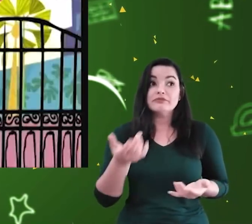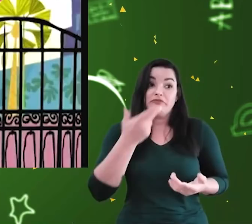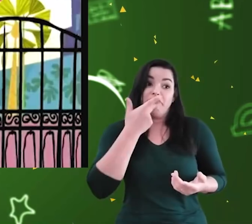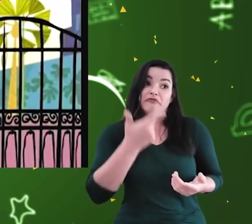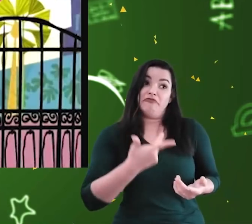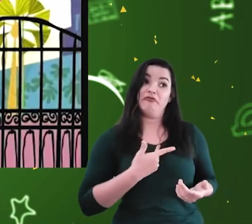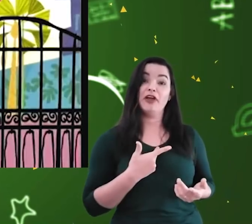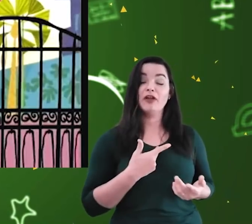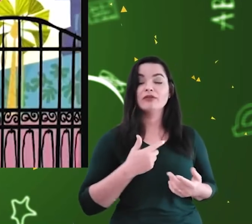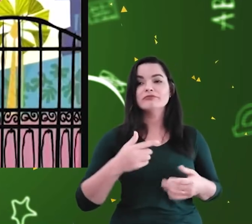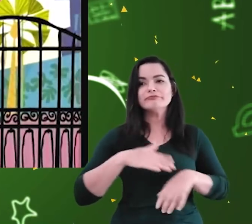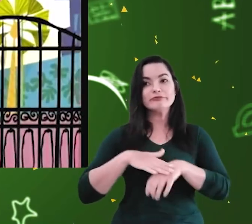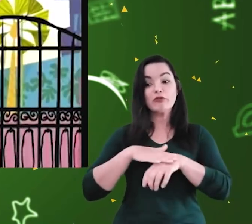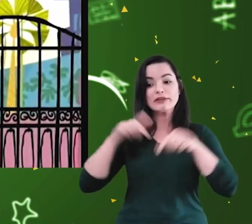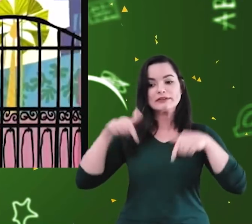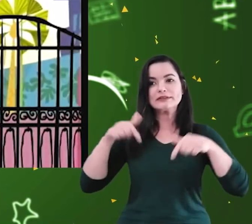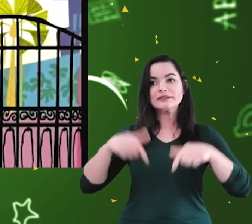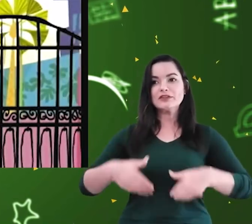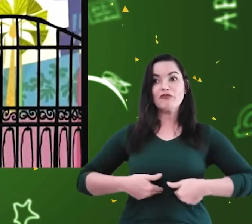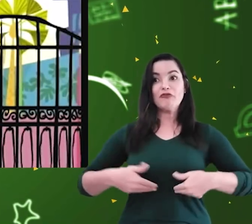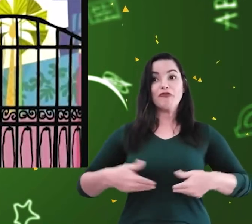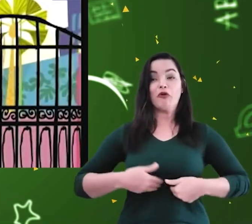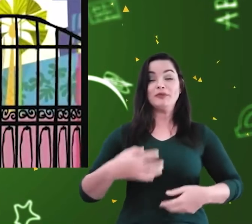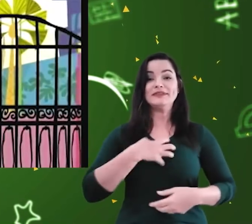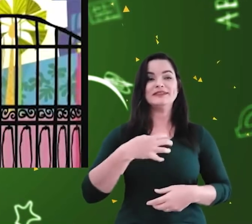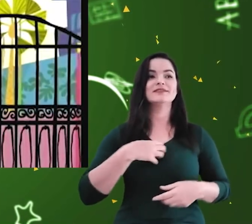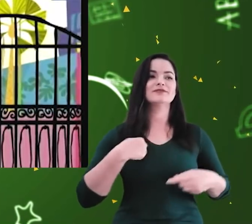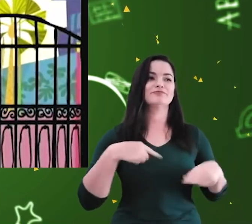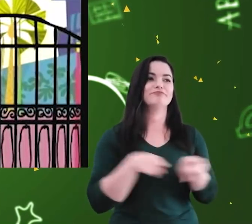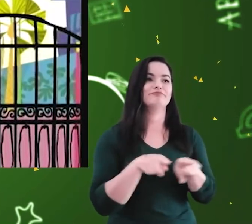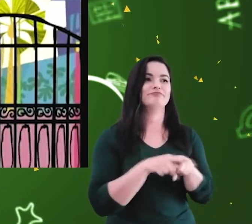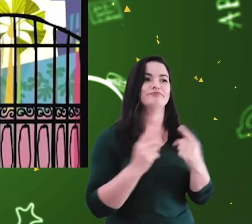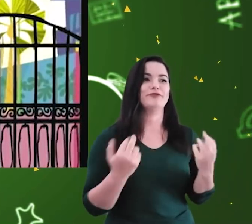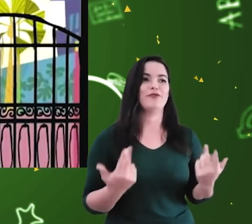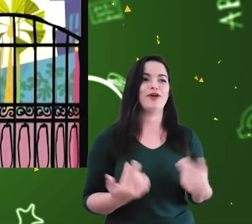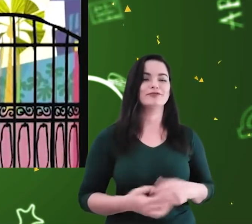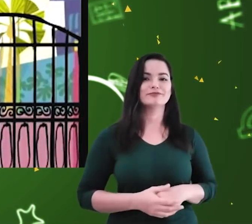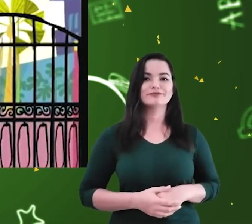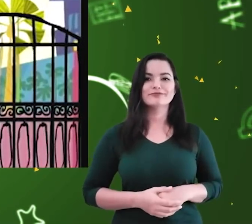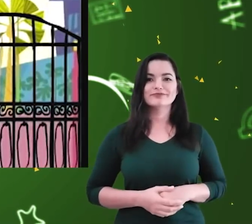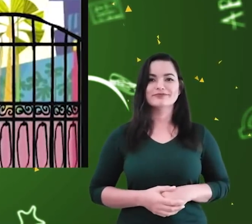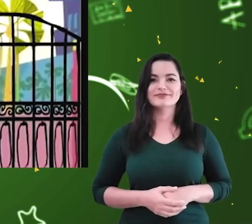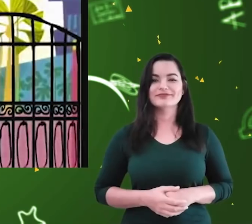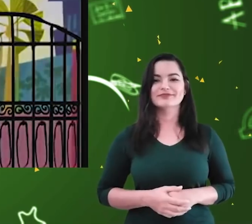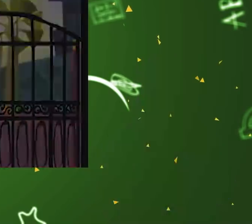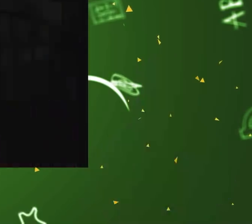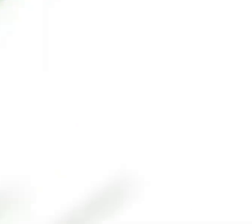deixando com uma fome. Eu também.